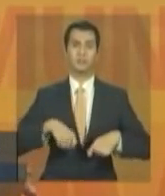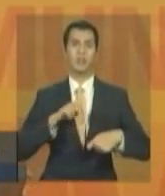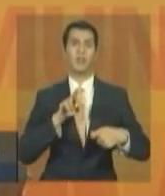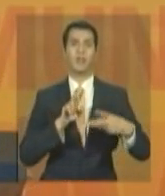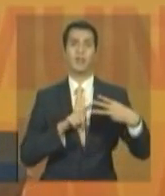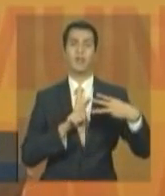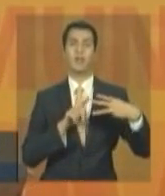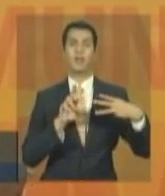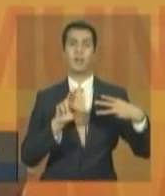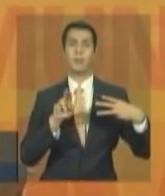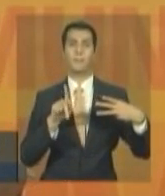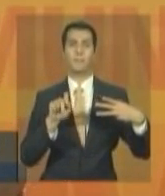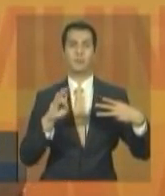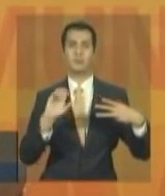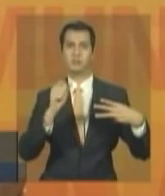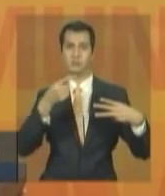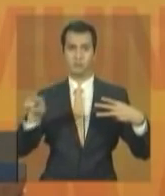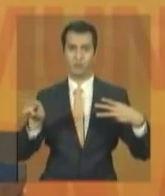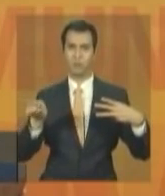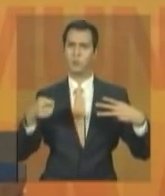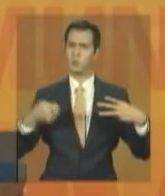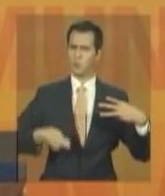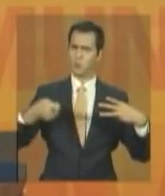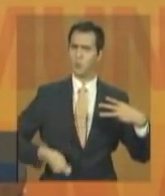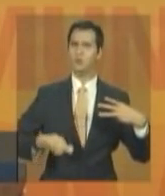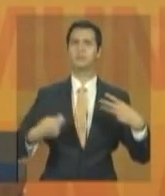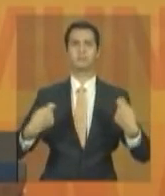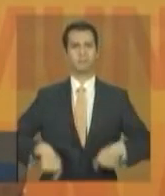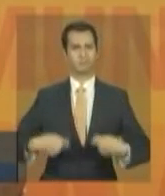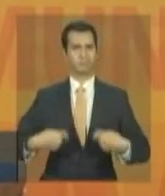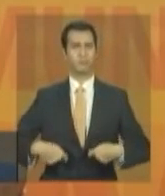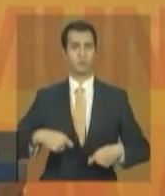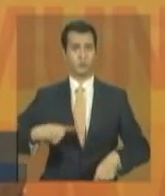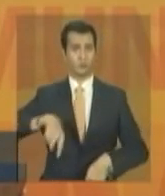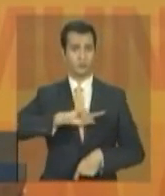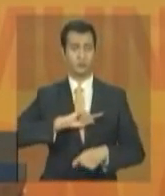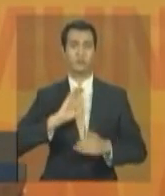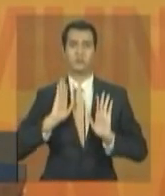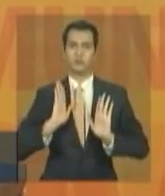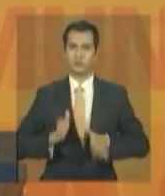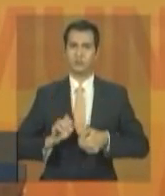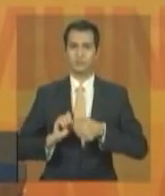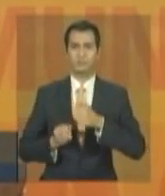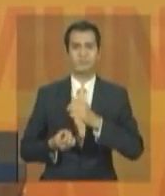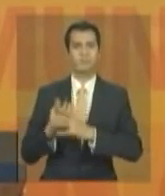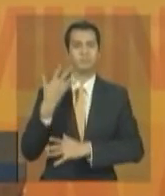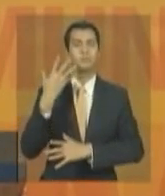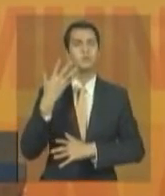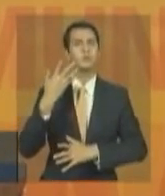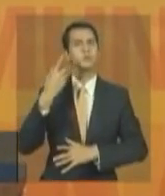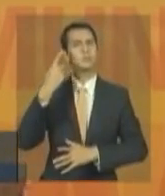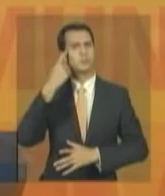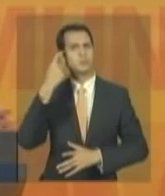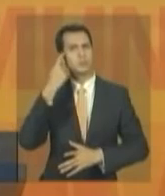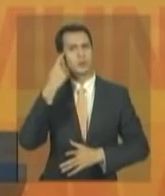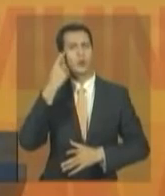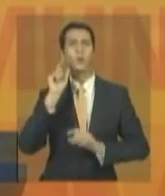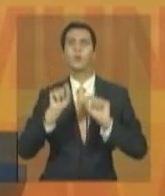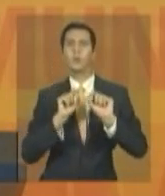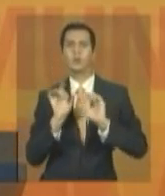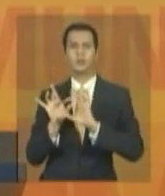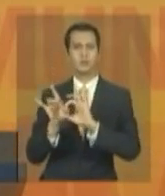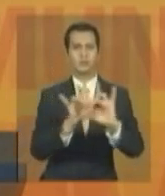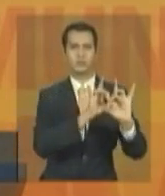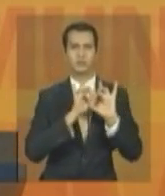sem complacência. Nós criamos uma visão também em rede da questão